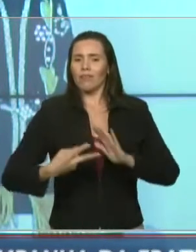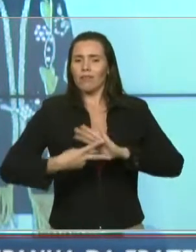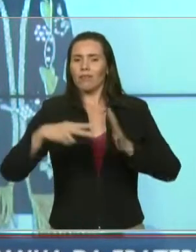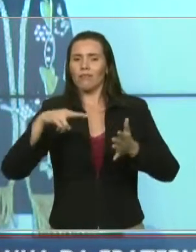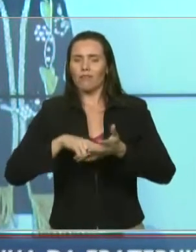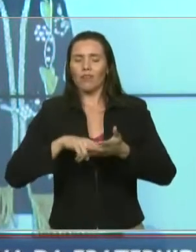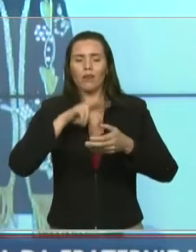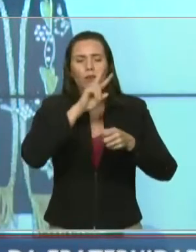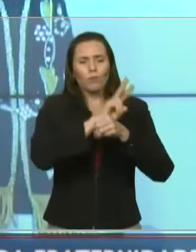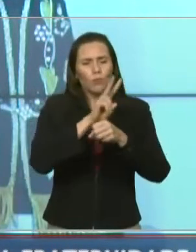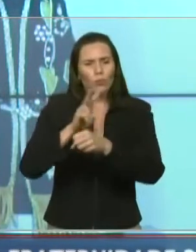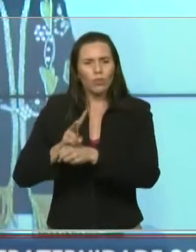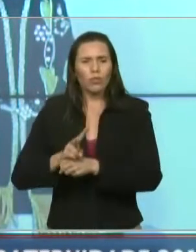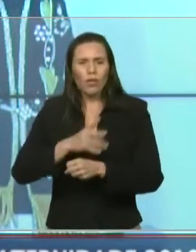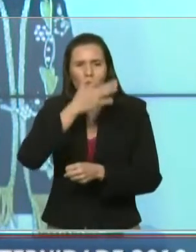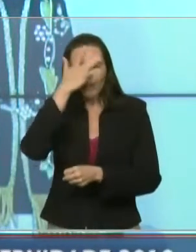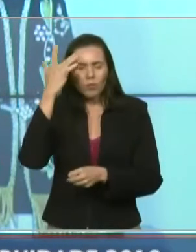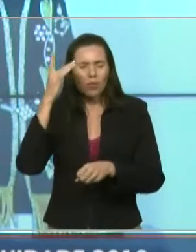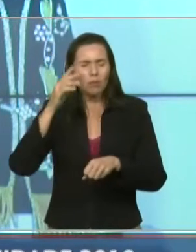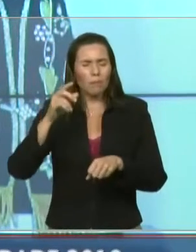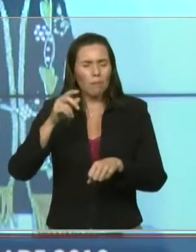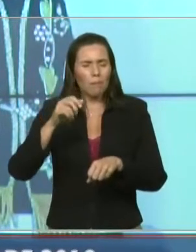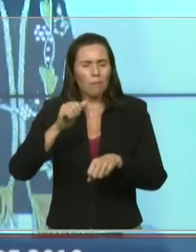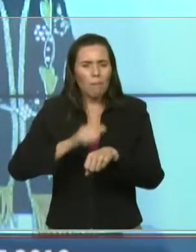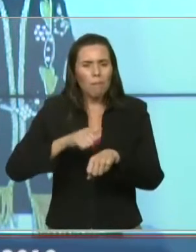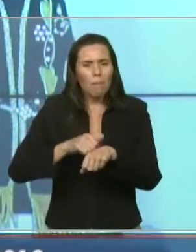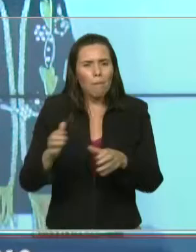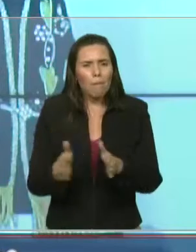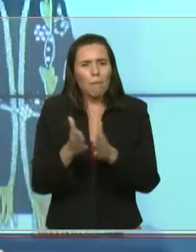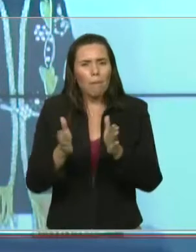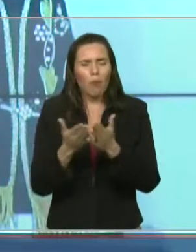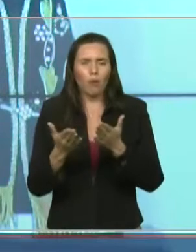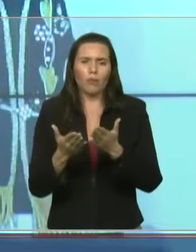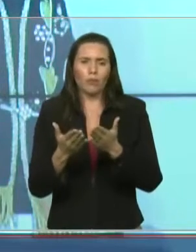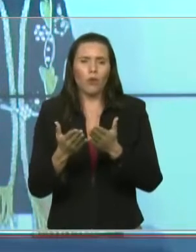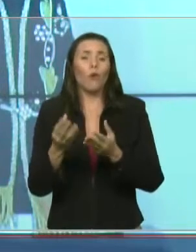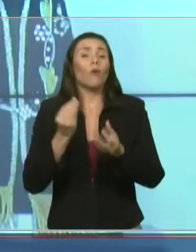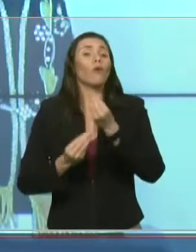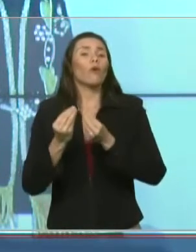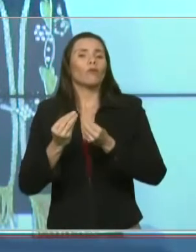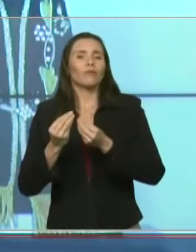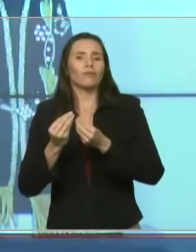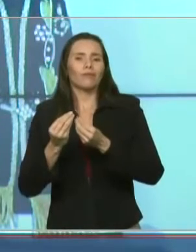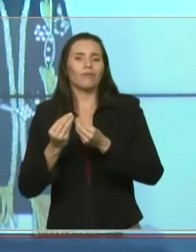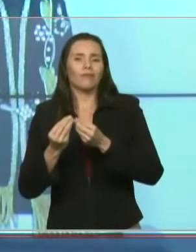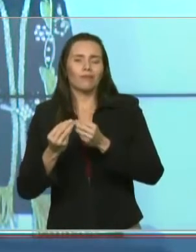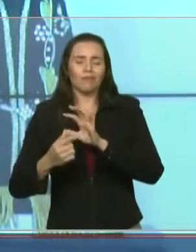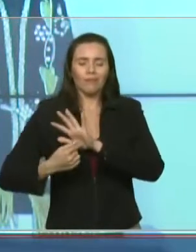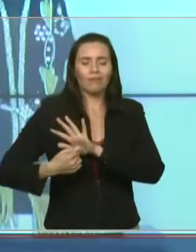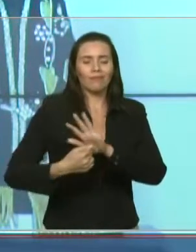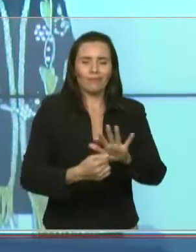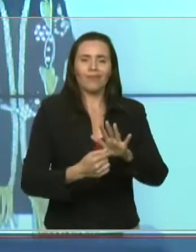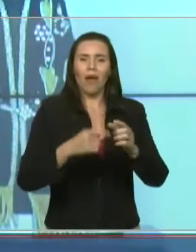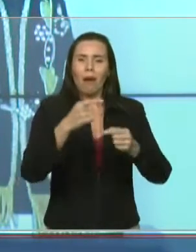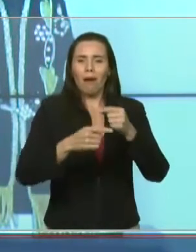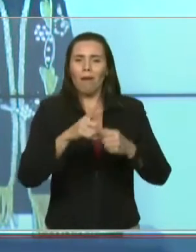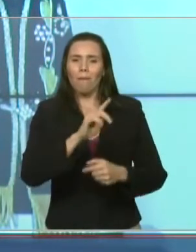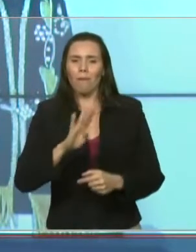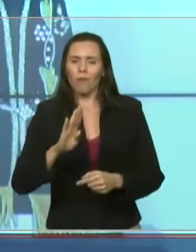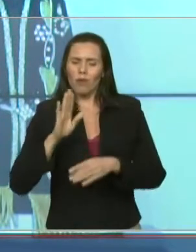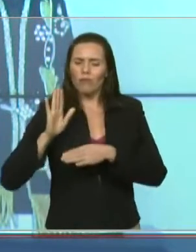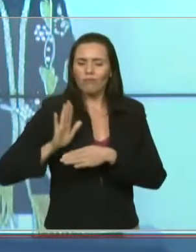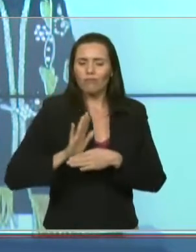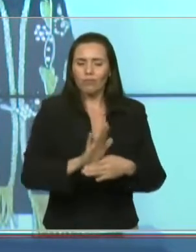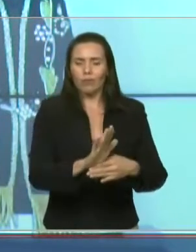mais necessitam através das políticas públicas. Mas também queremos ter um gesto muito concreto